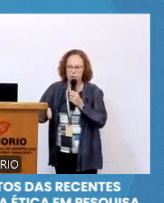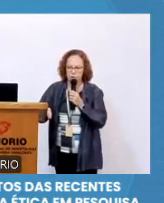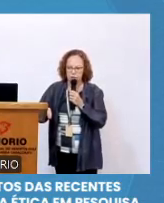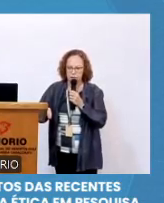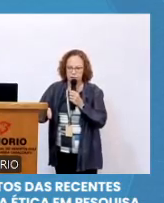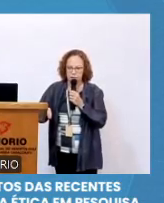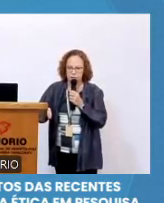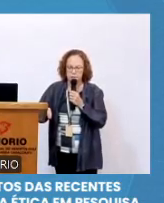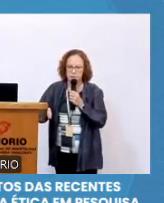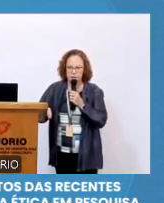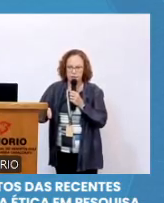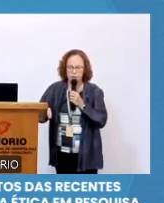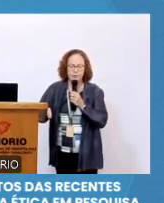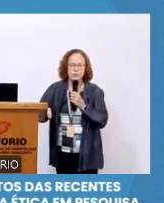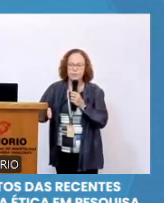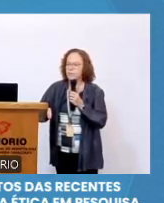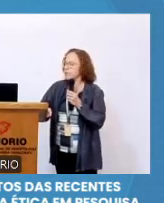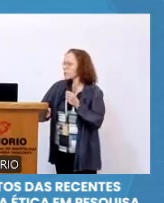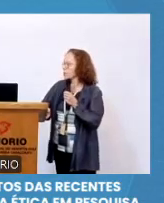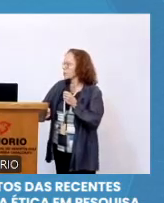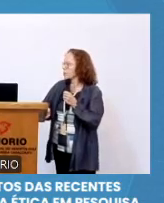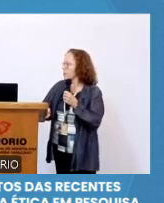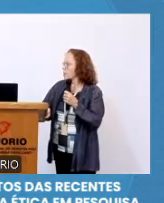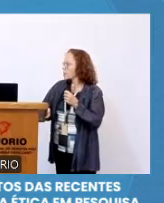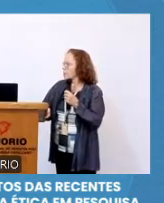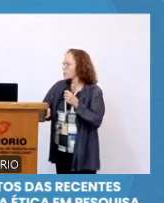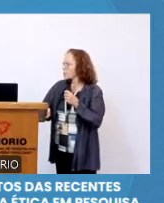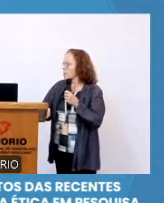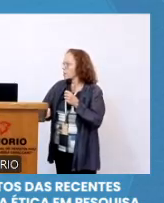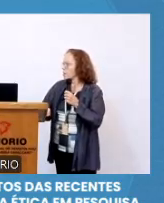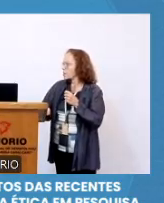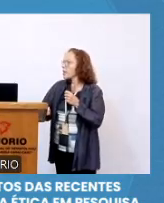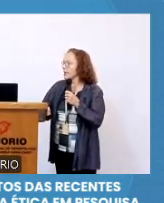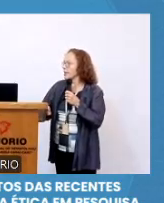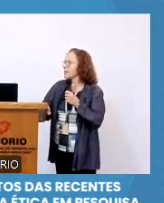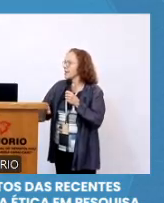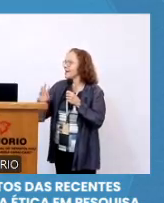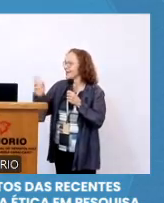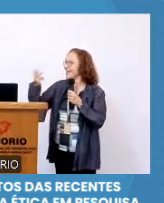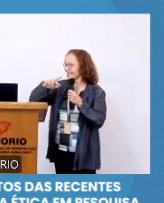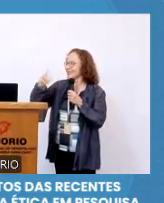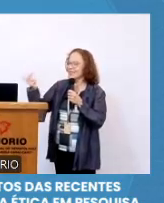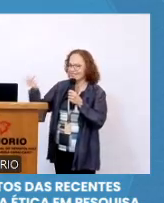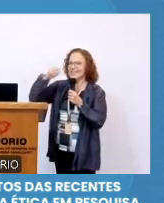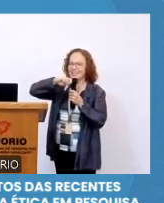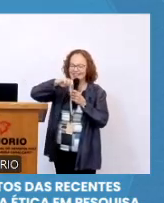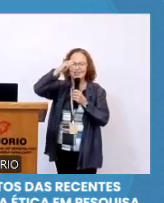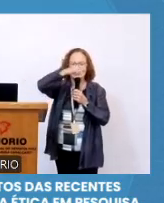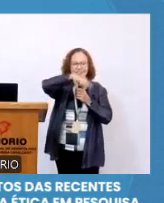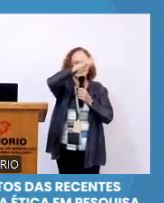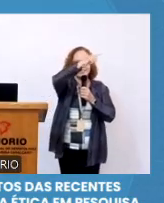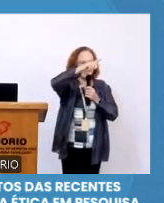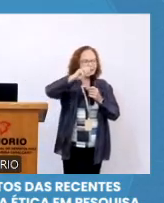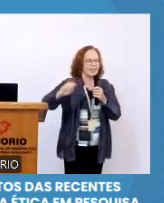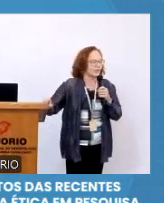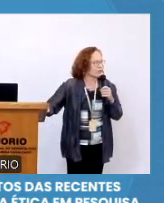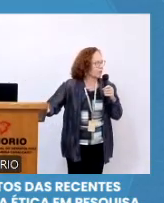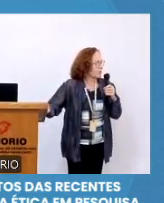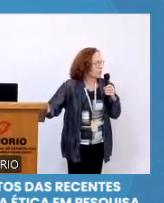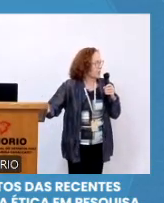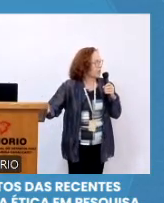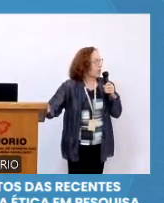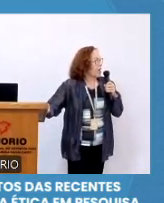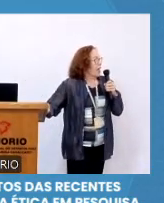e Tecnologia, Não, certo? o DECIT está dentro da SCIT, é o contrário. É, assim, o SECTIC dentro da É. CIT, que é